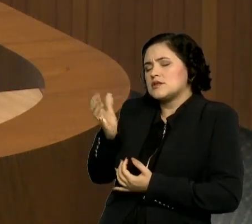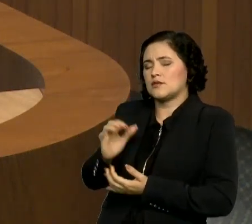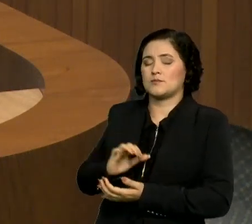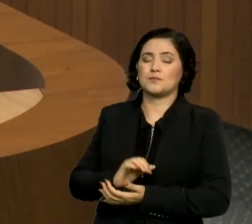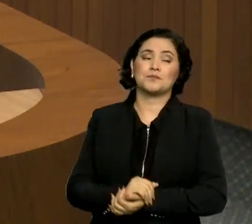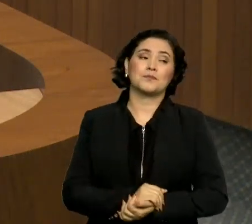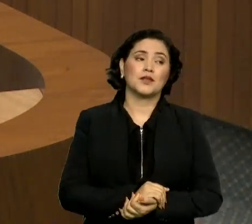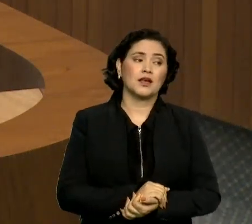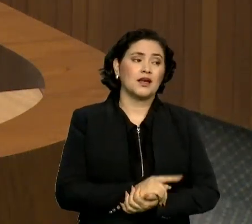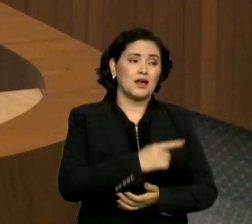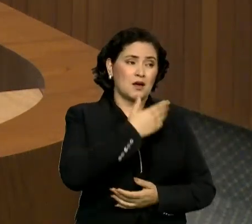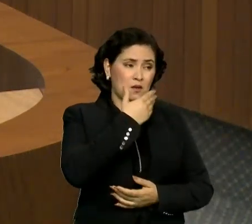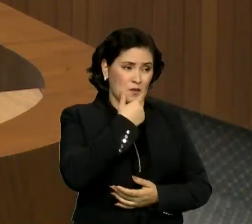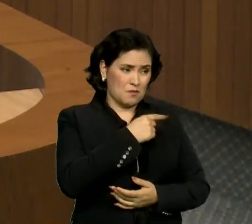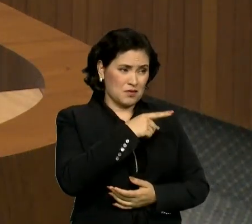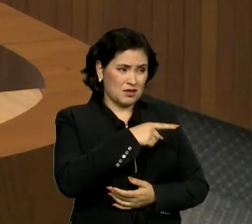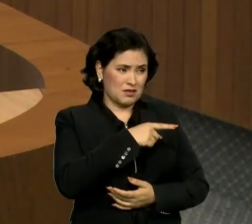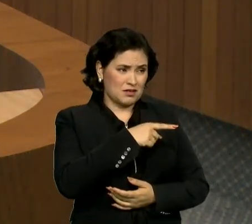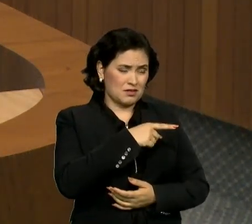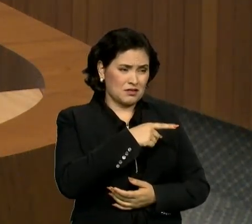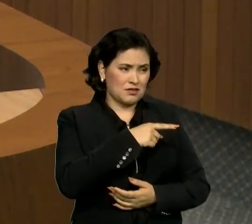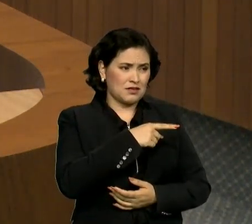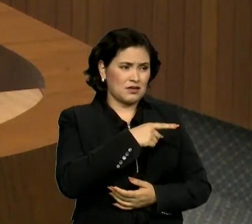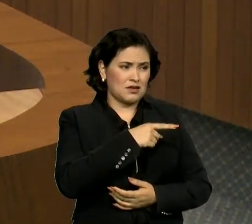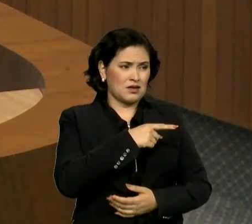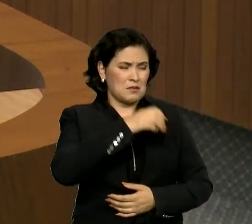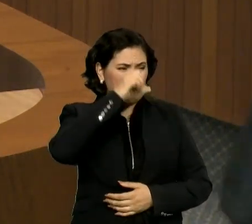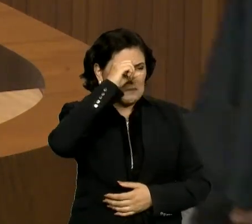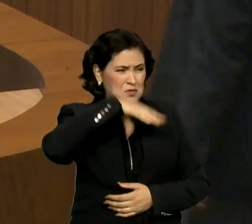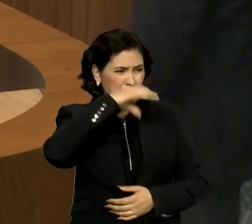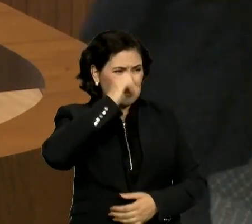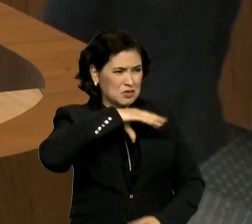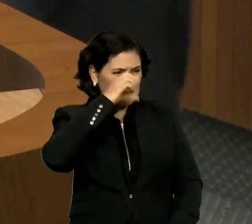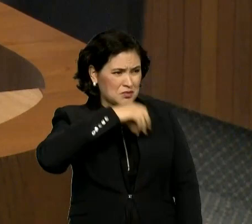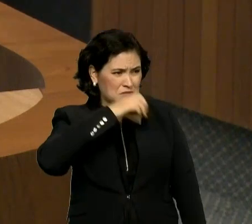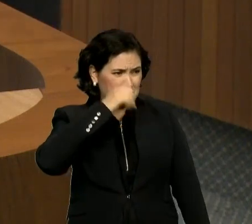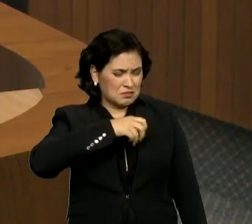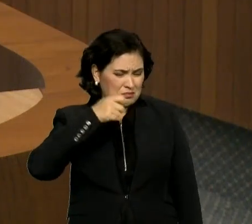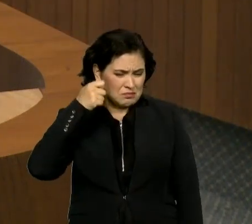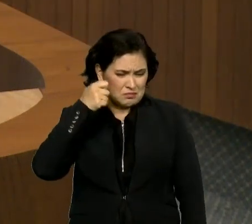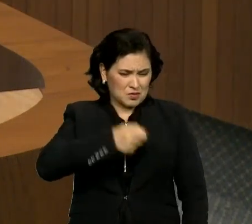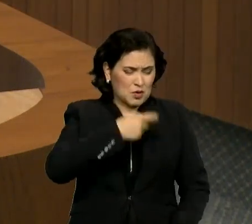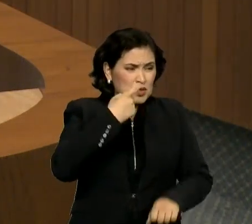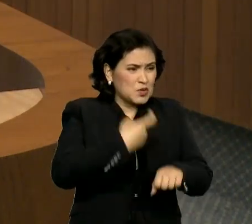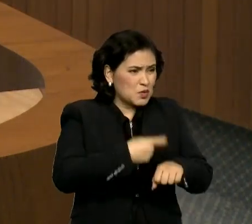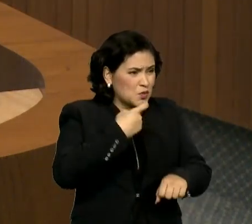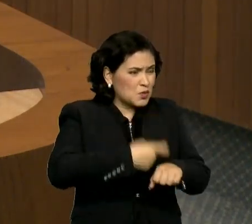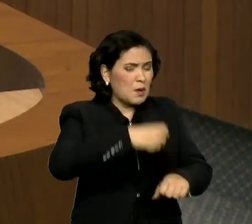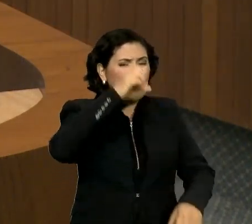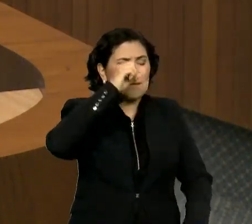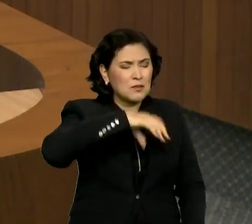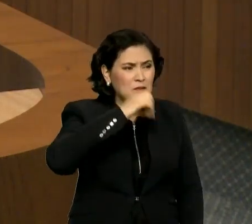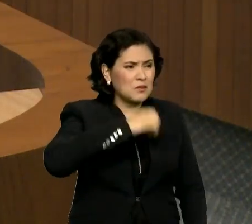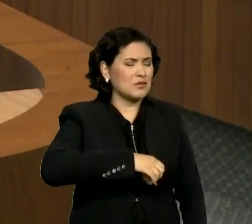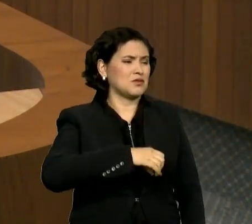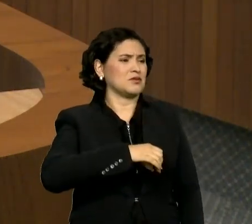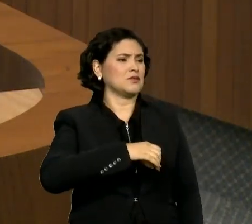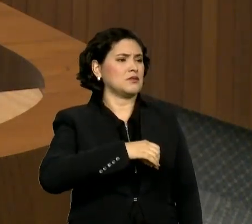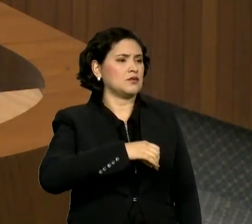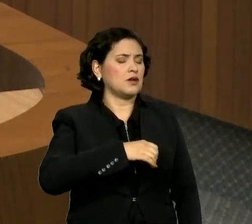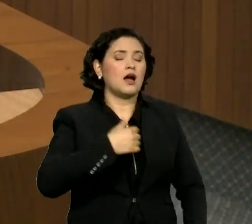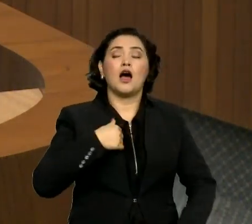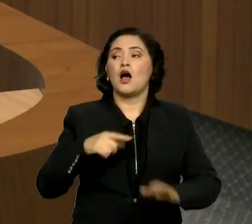Fulano é muito machista. Fulano é agressivo. Eu perguntei,